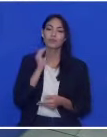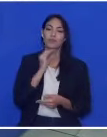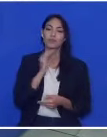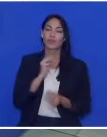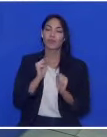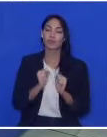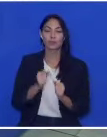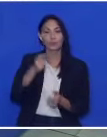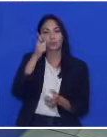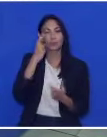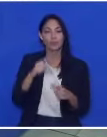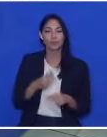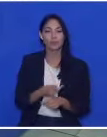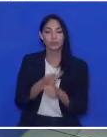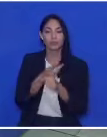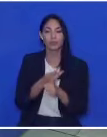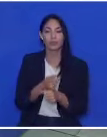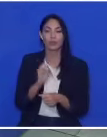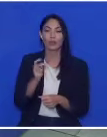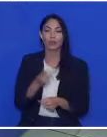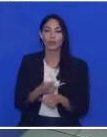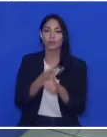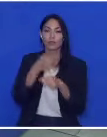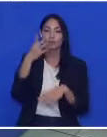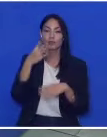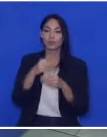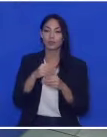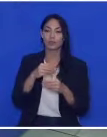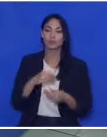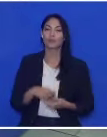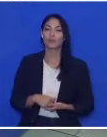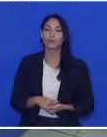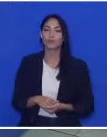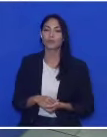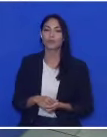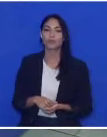breve você já poderá saber de onde são as apostas vencedoras ou se o prêmio está acumulado.